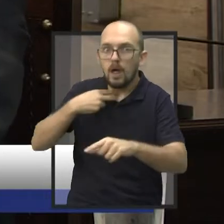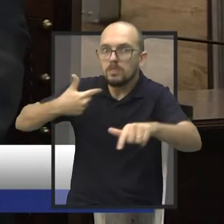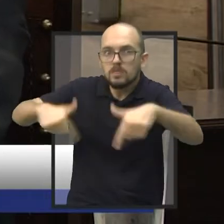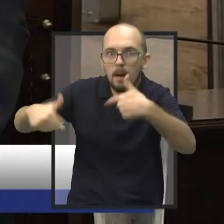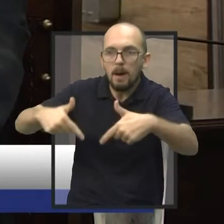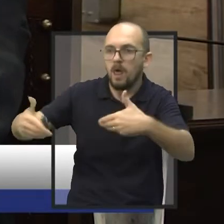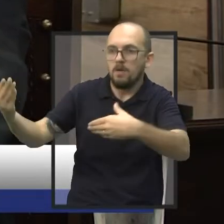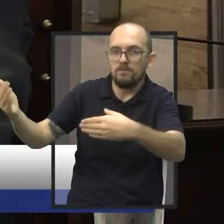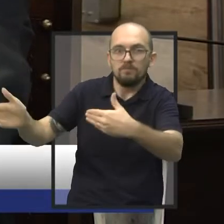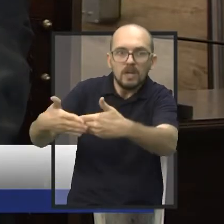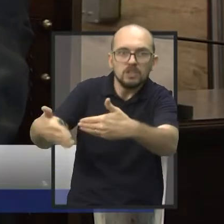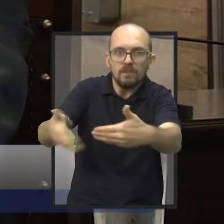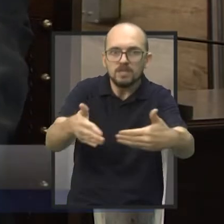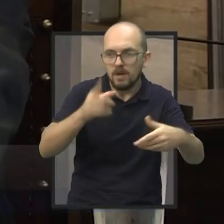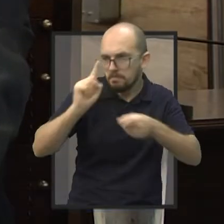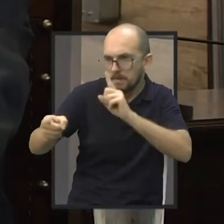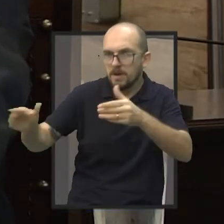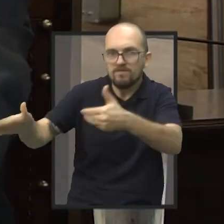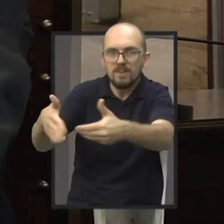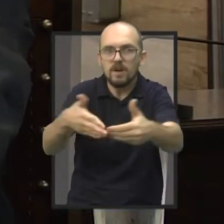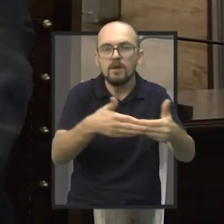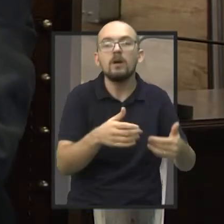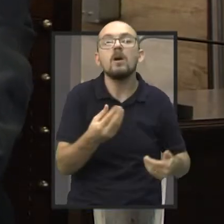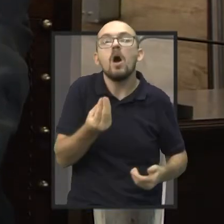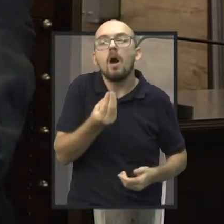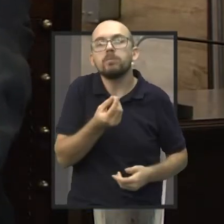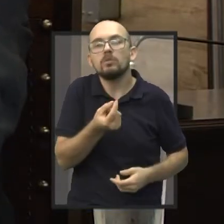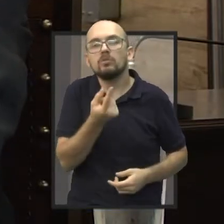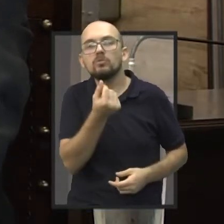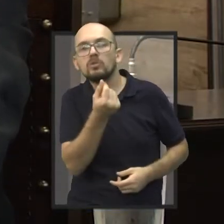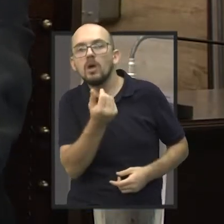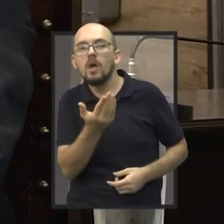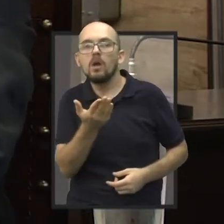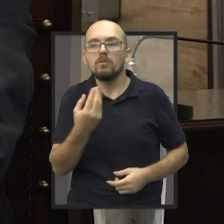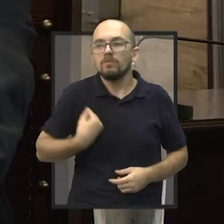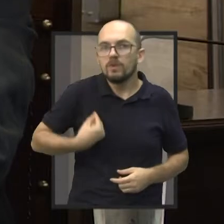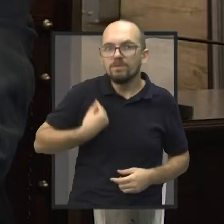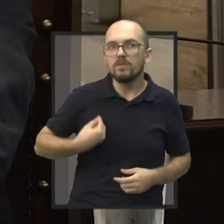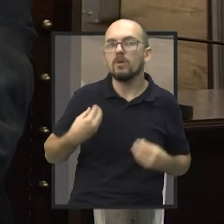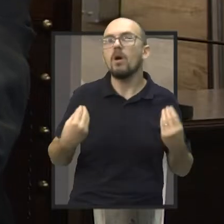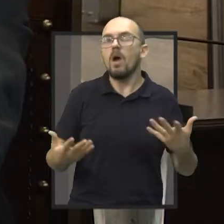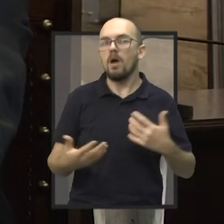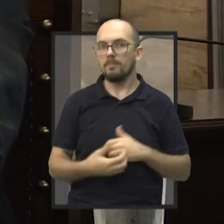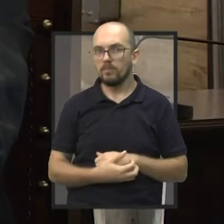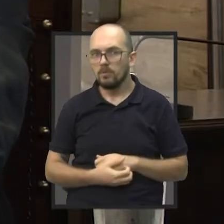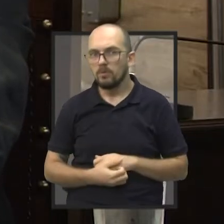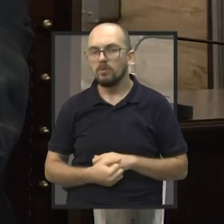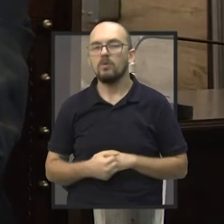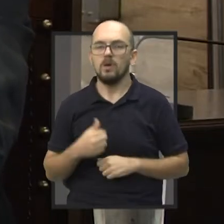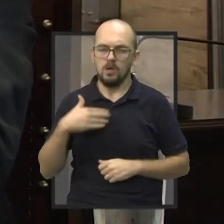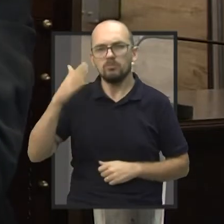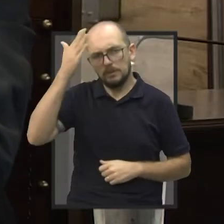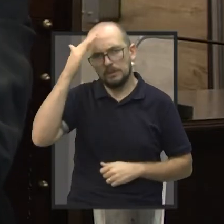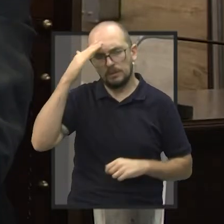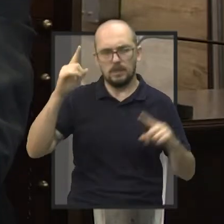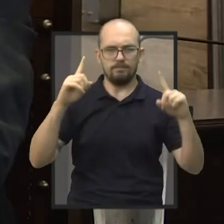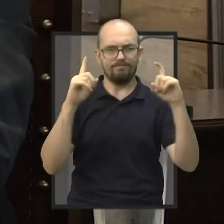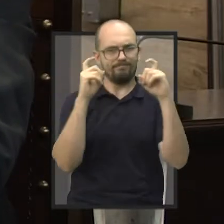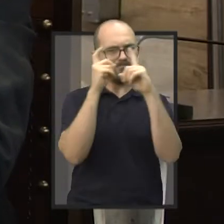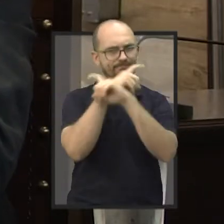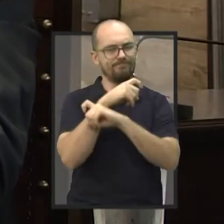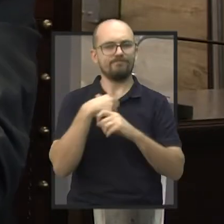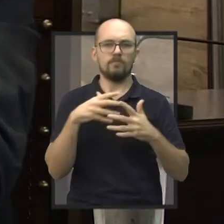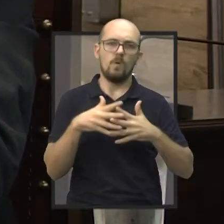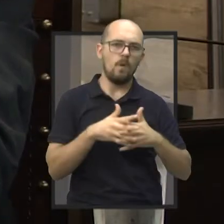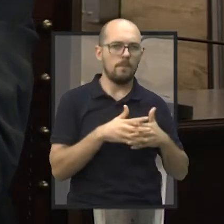pão, né, de cada dia, a forma deles tocarem a sua própria vida. Eu sei que é uma situação delicada, é